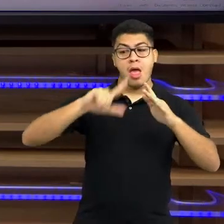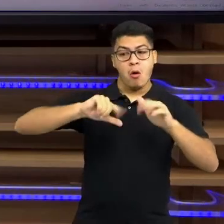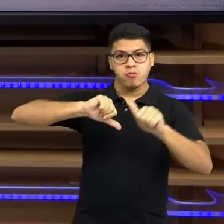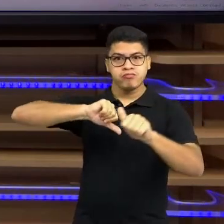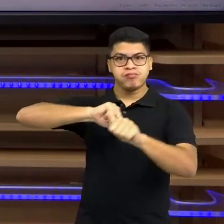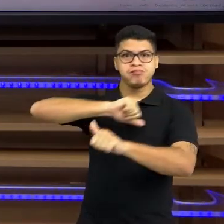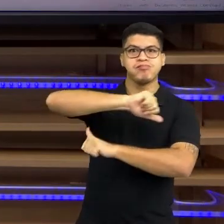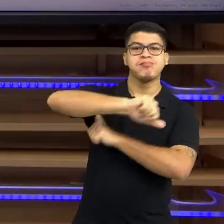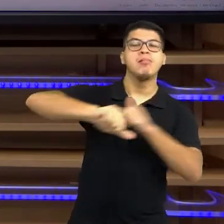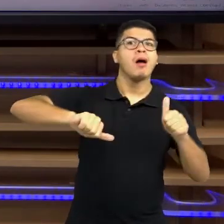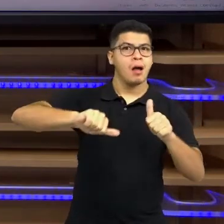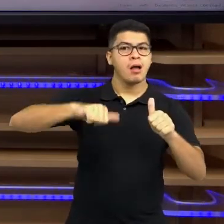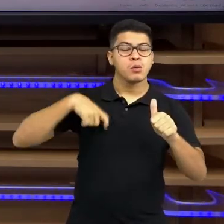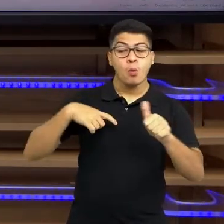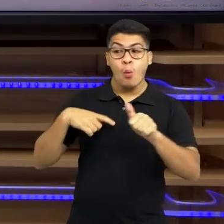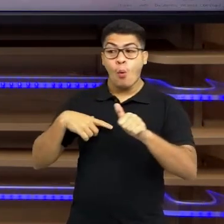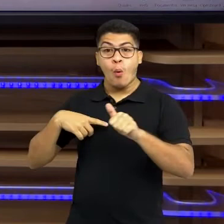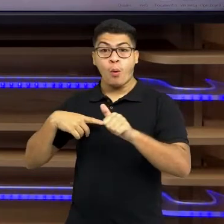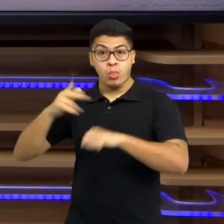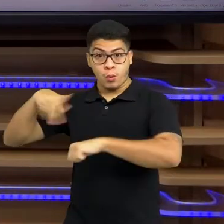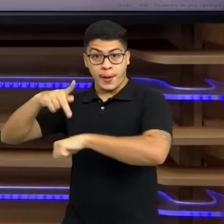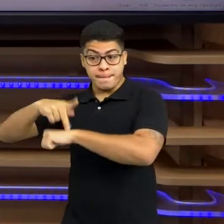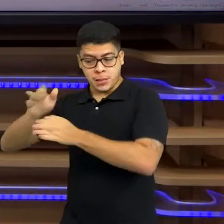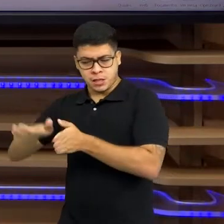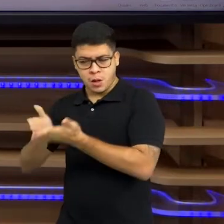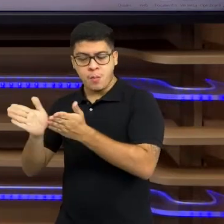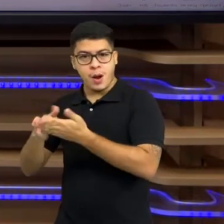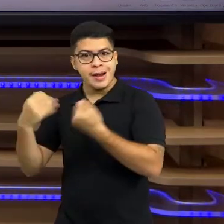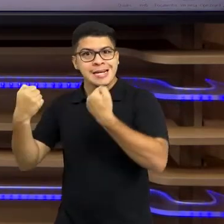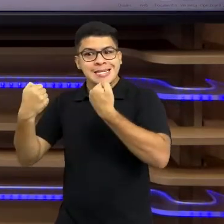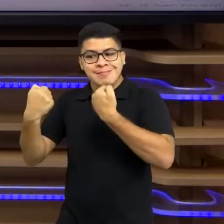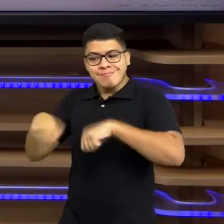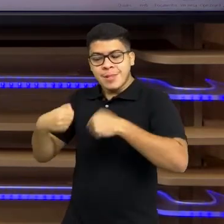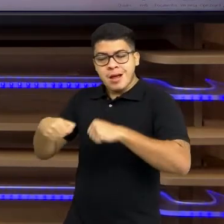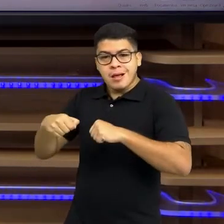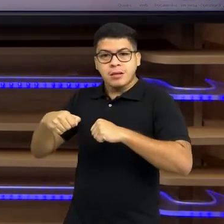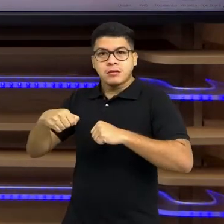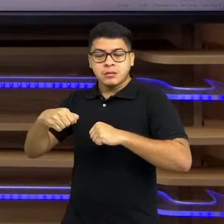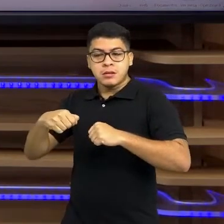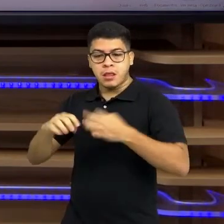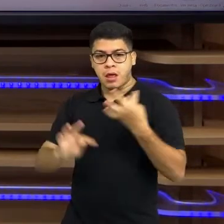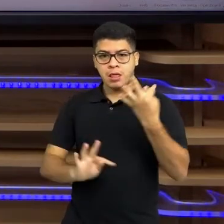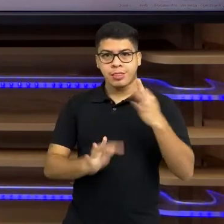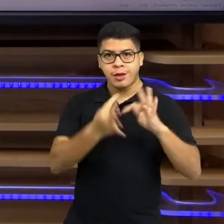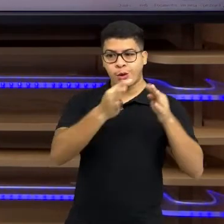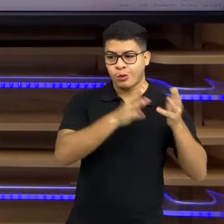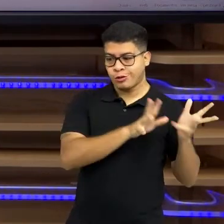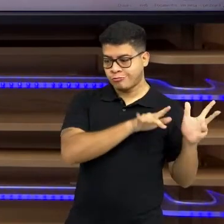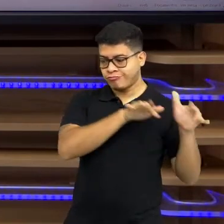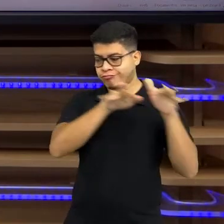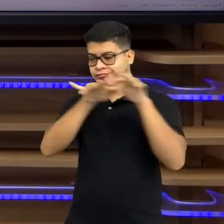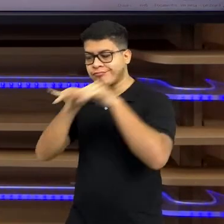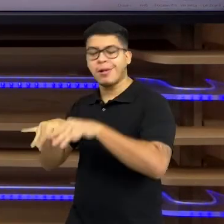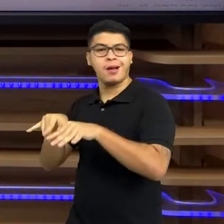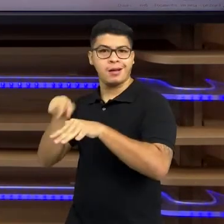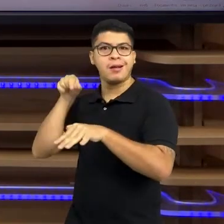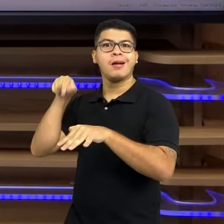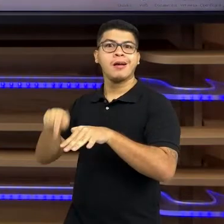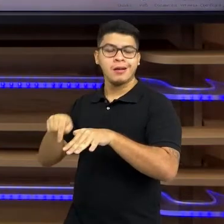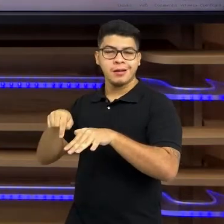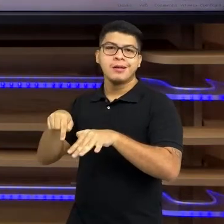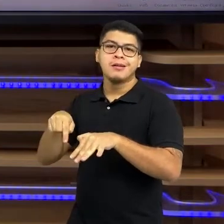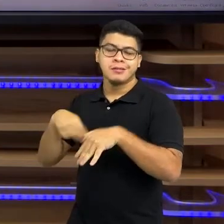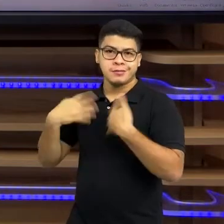né? Os países pobres, os países subdesenvolvidos, eles têm uma dependência de tecnologia dos países mais ricos muito maior,